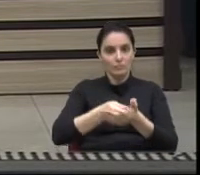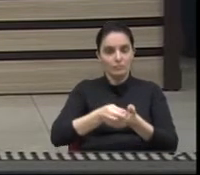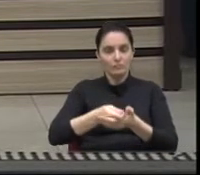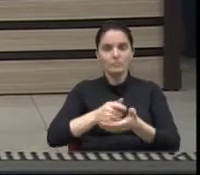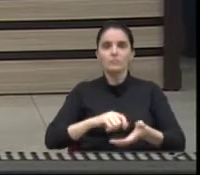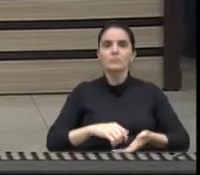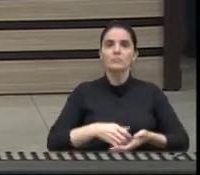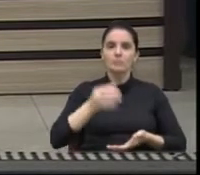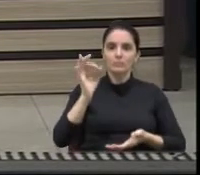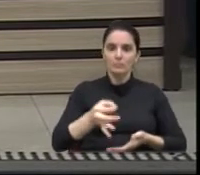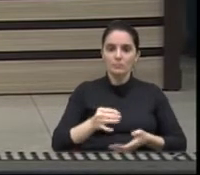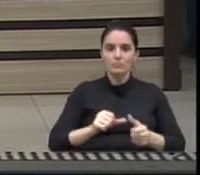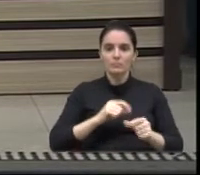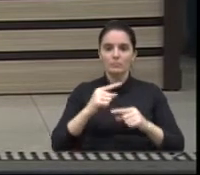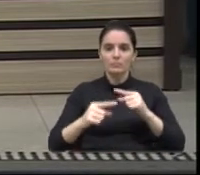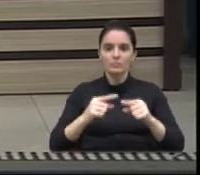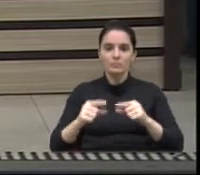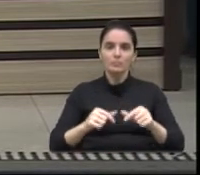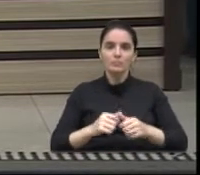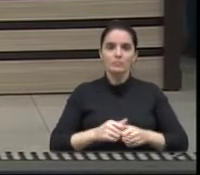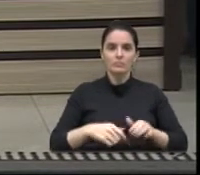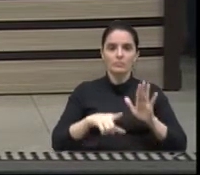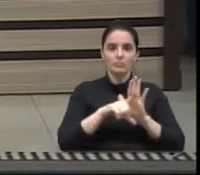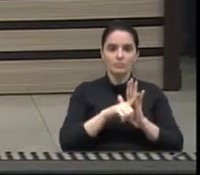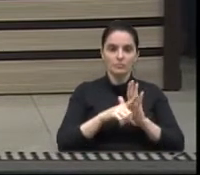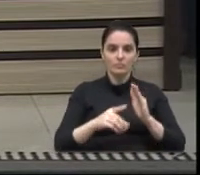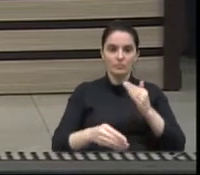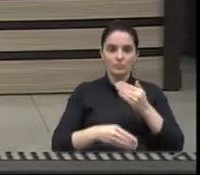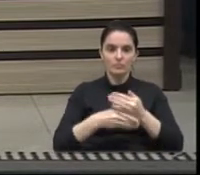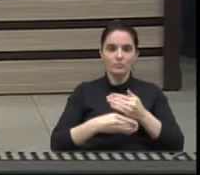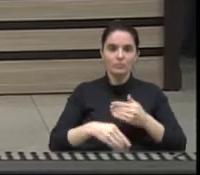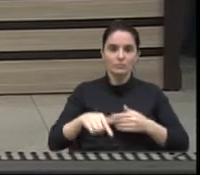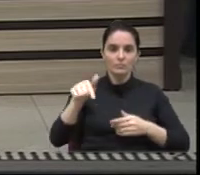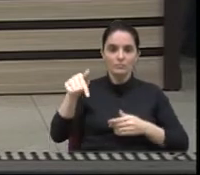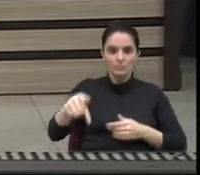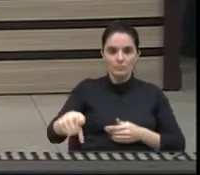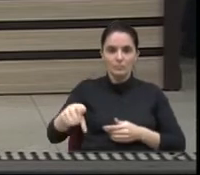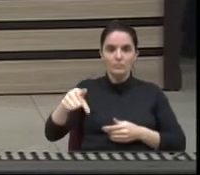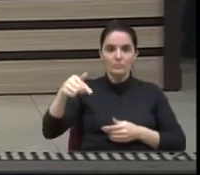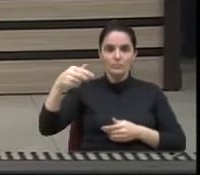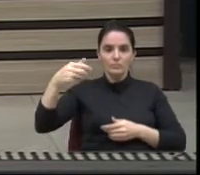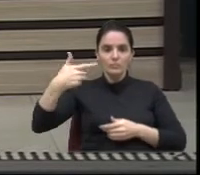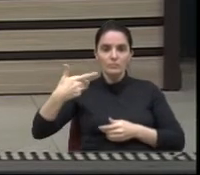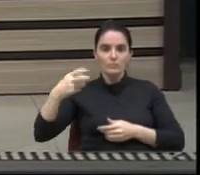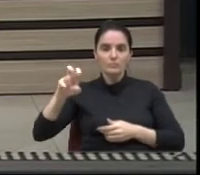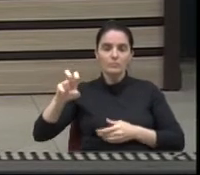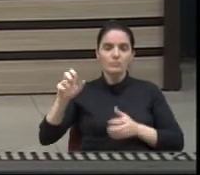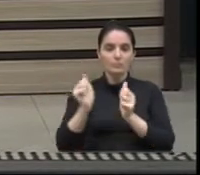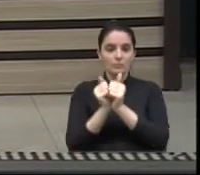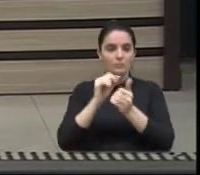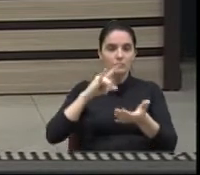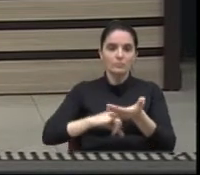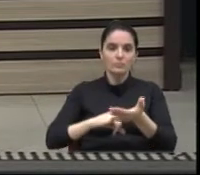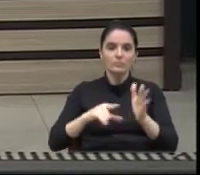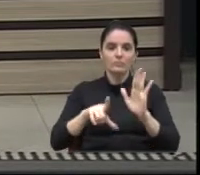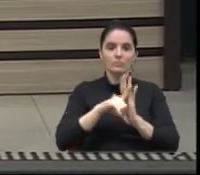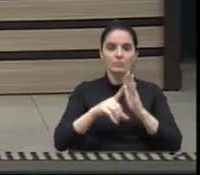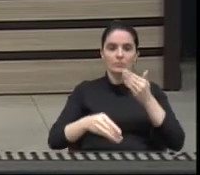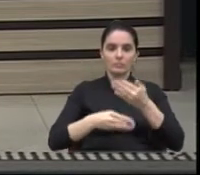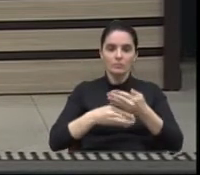e revoga expressamente a lei complementar 725/2015 e seus anexos, a lei